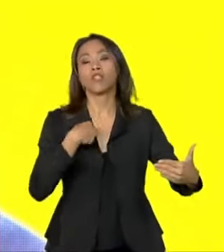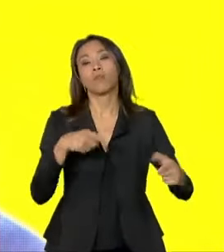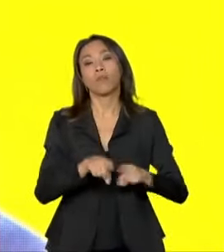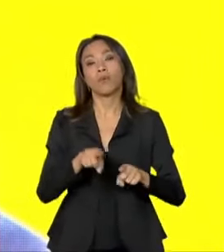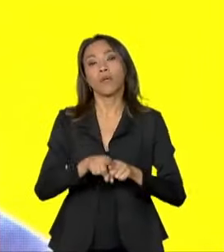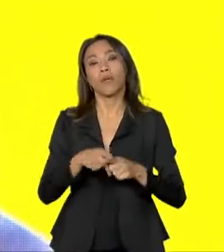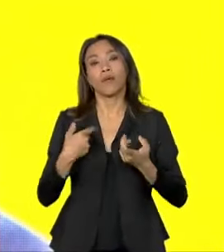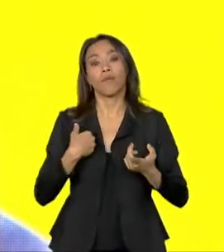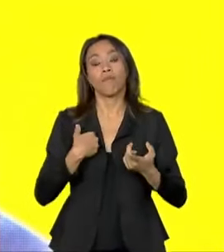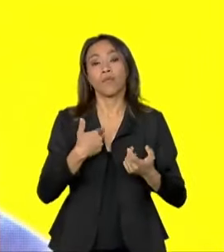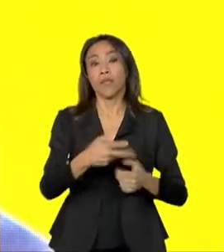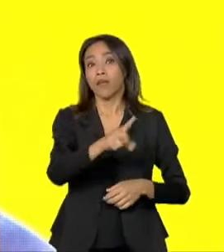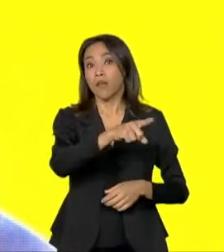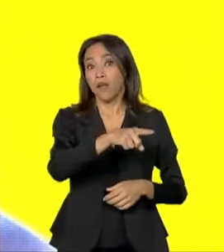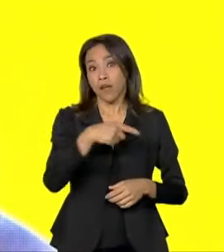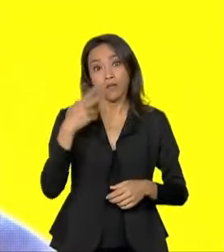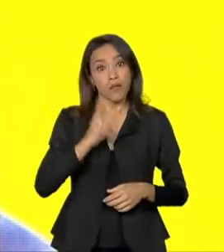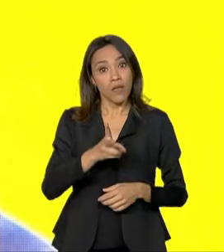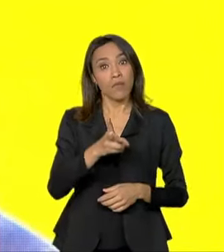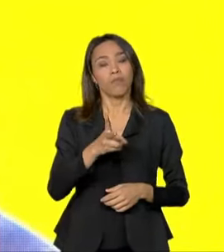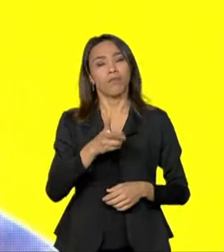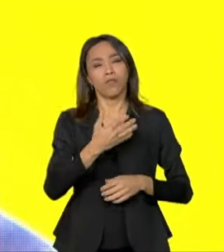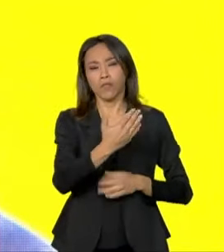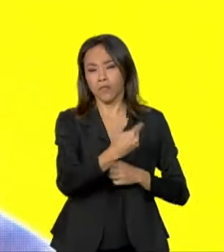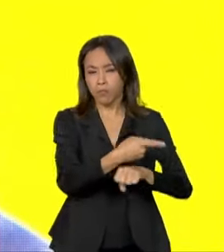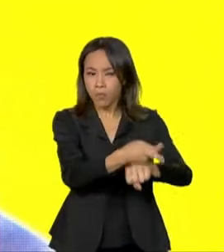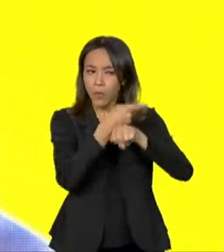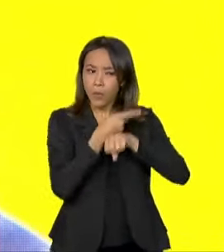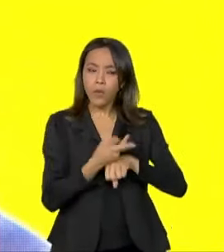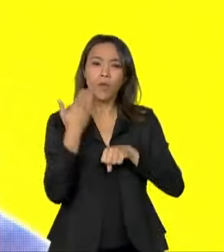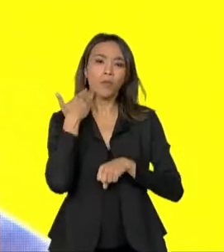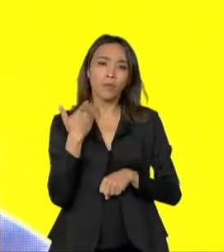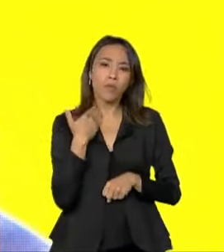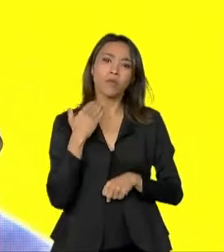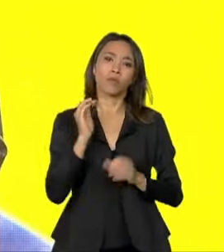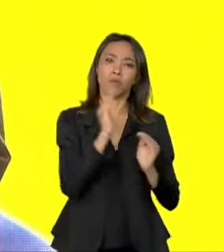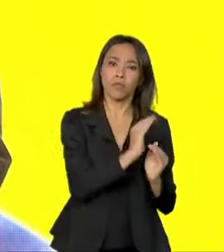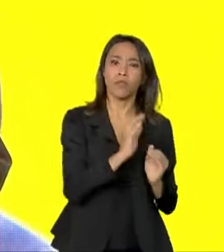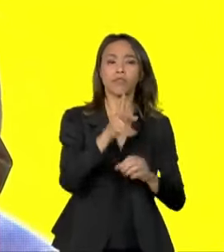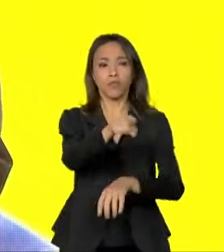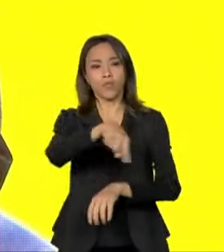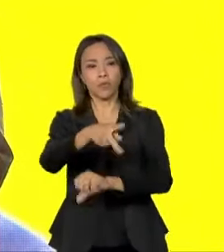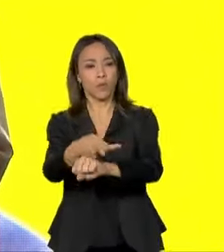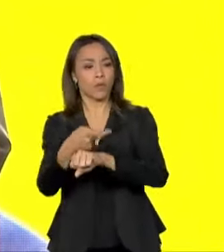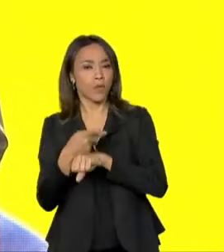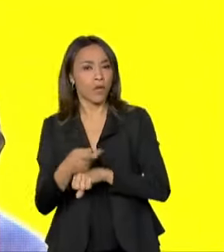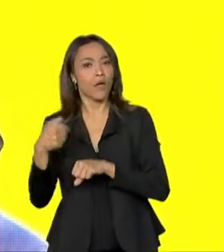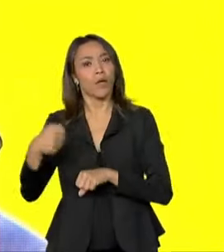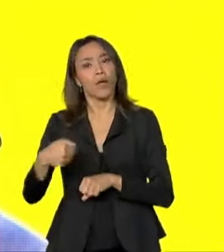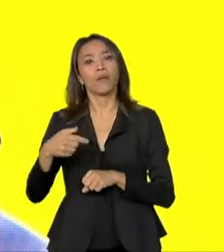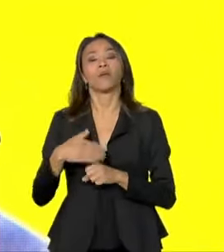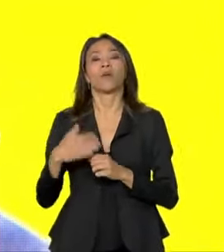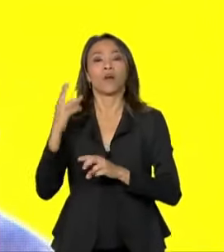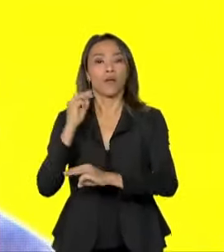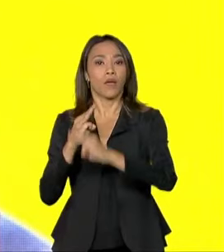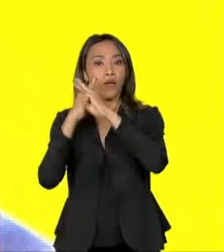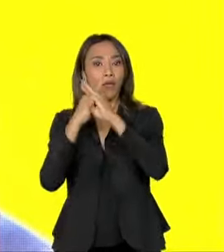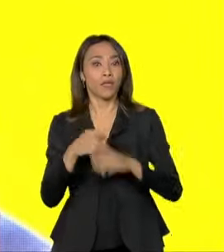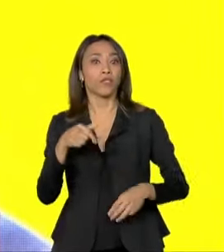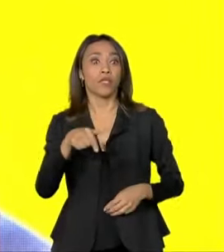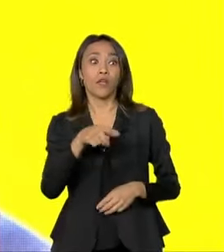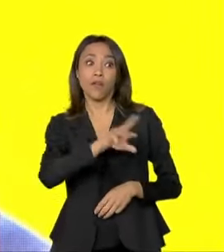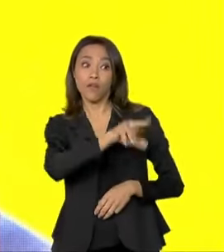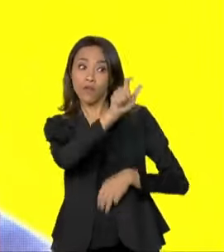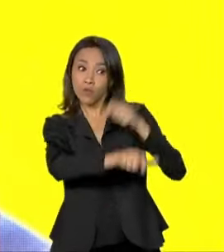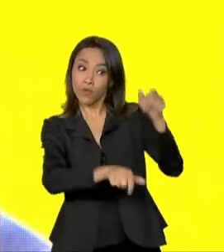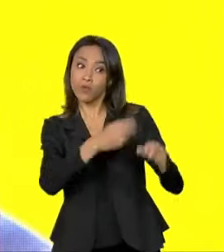Econômica participassem desde a primeira conversa para a construção do programa. Ministro Haddad, ministro Márcio, ministro Wellington, com